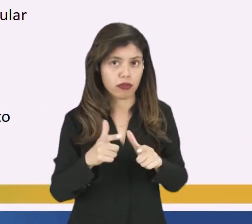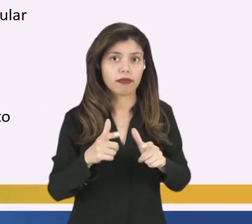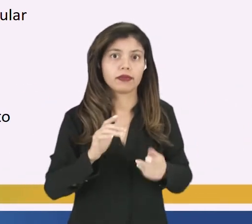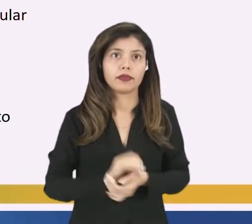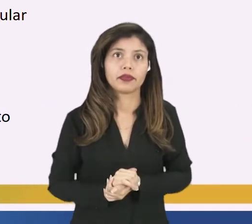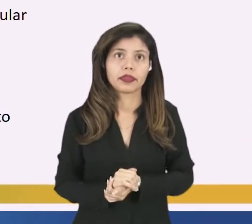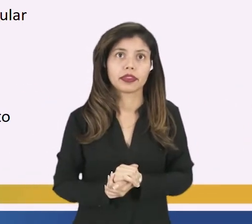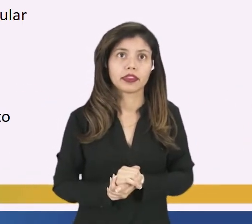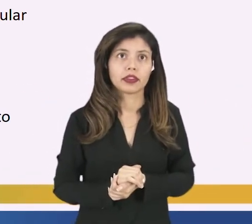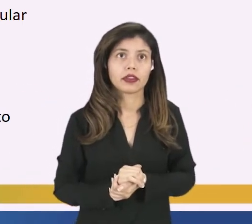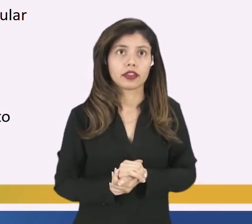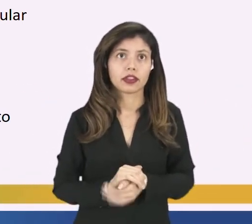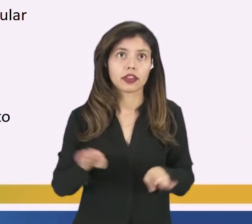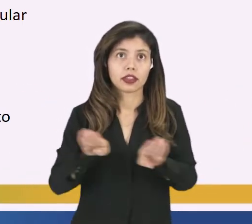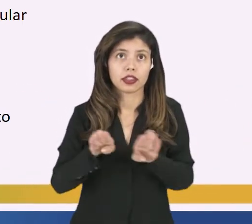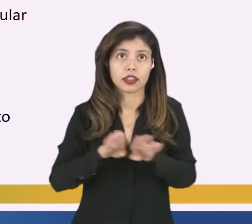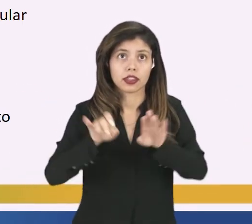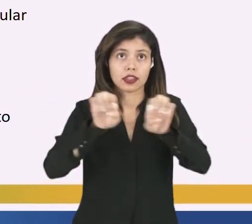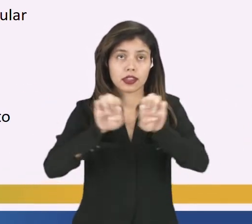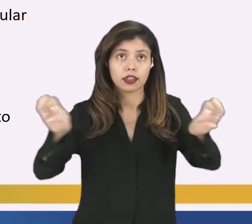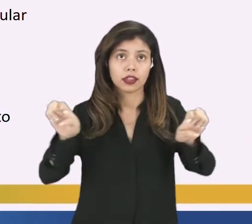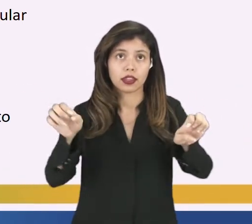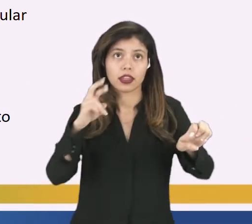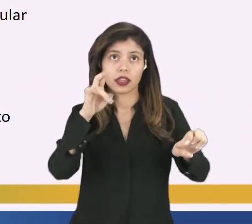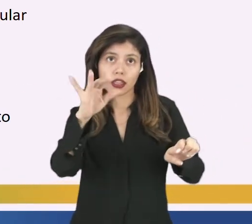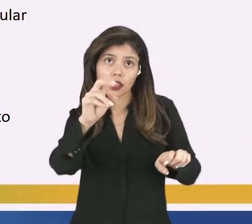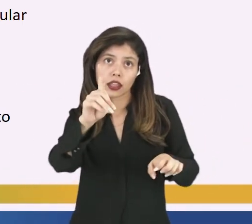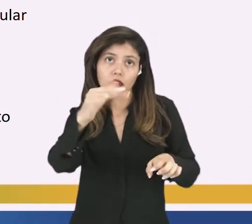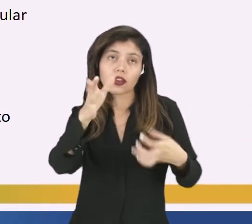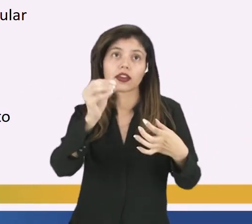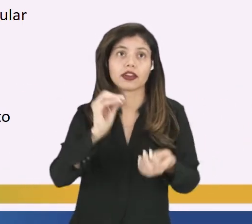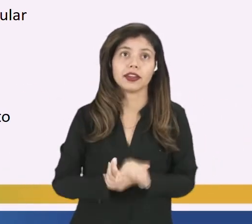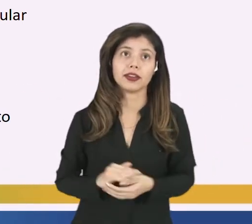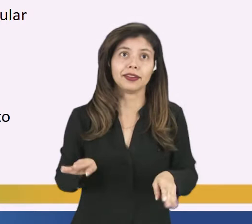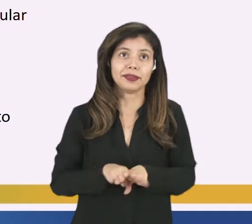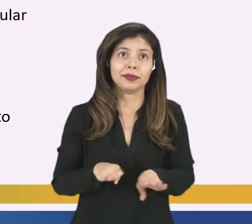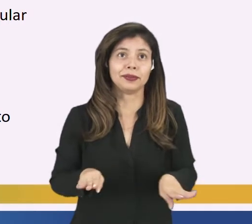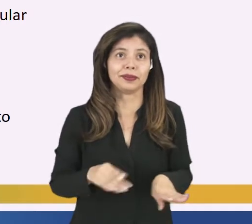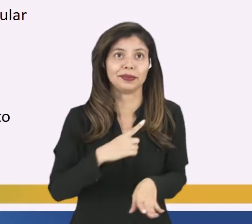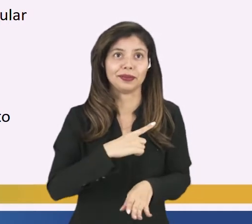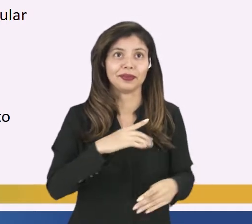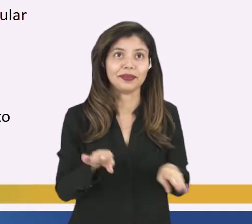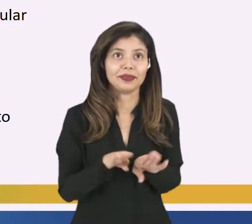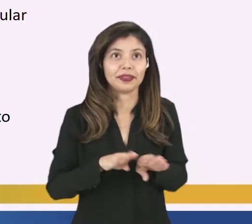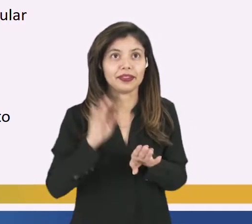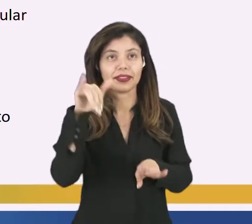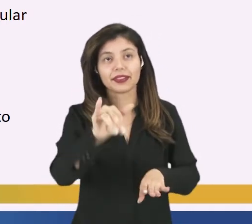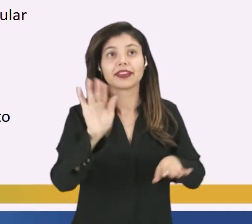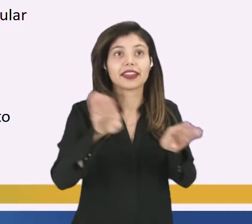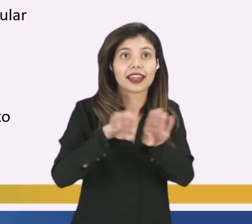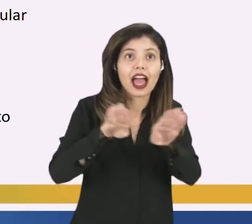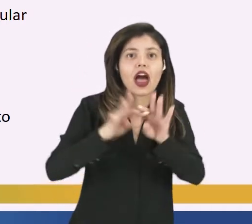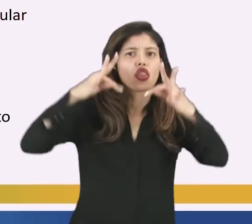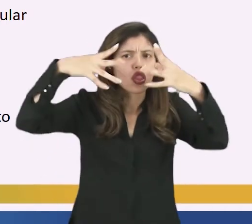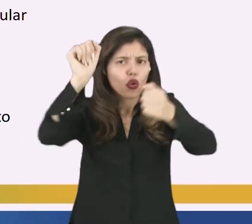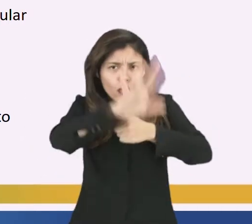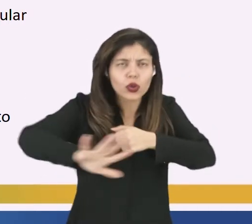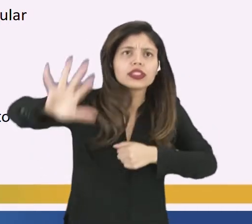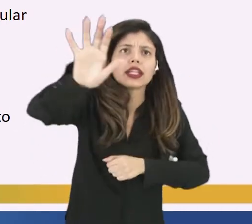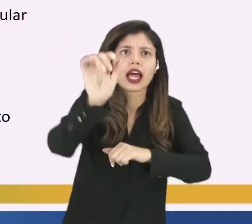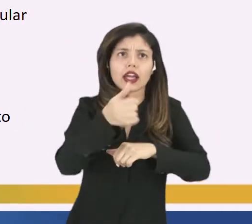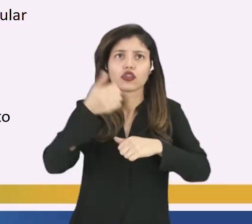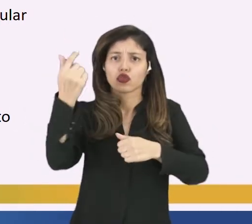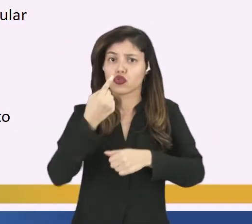equação reduzida, tá? A equação reduzida da reta é você pegar uma equação como essa e isolar o y. Pega a